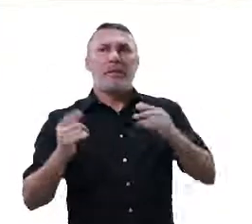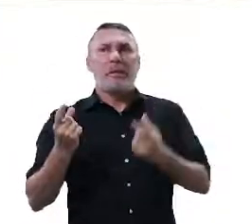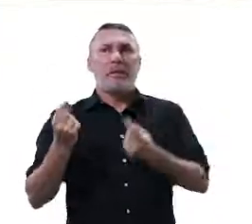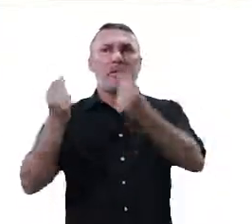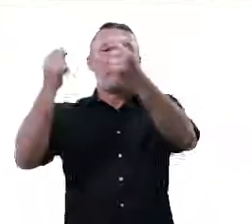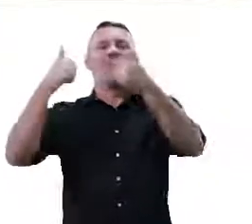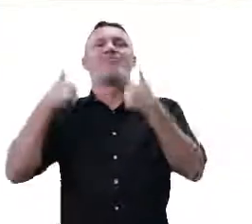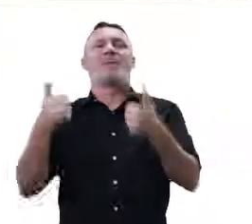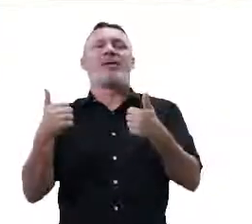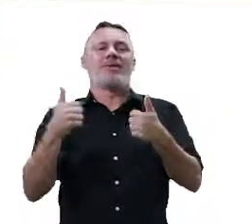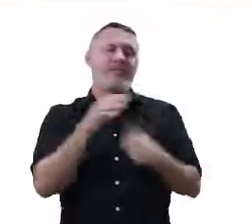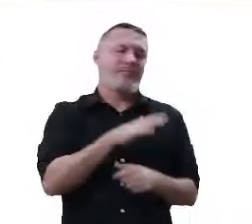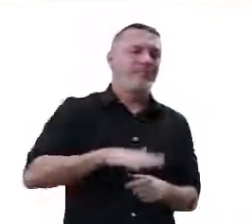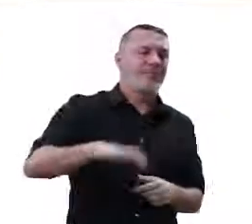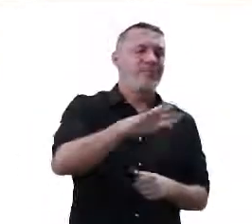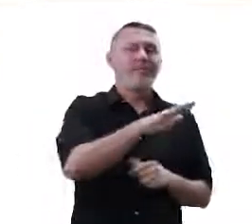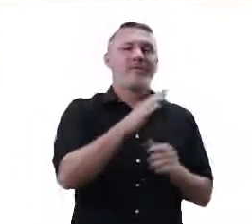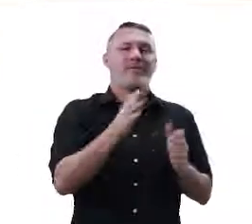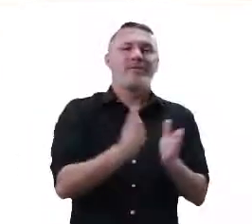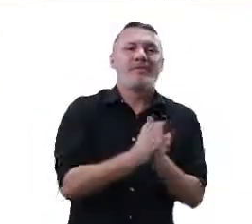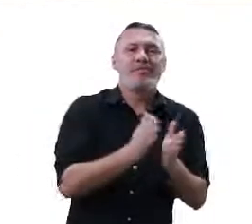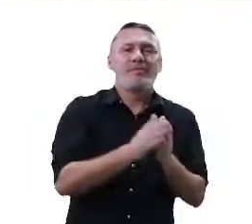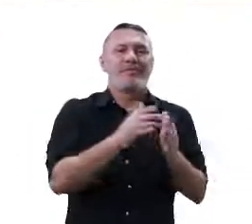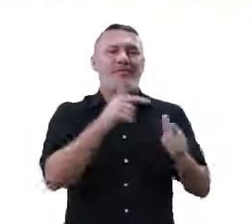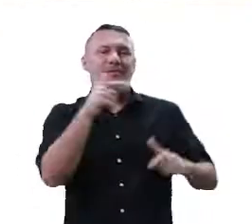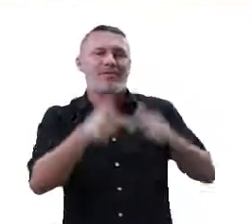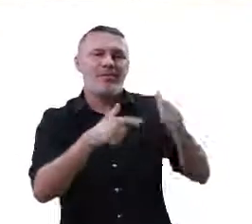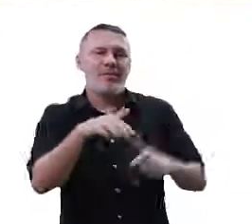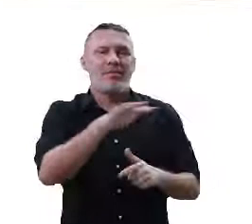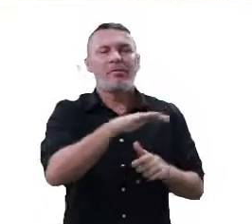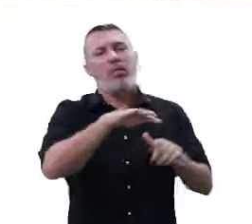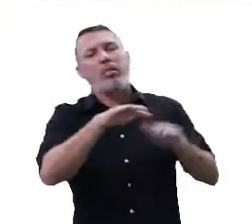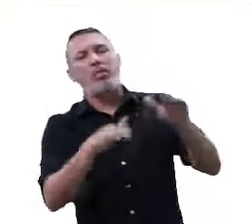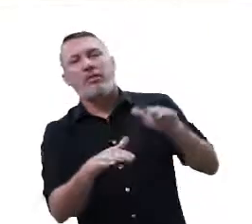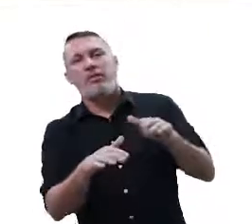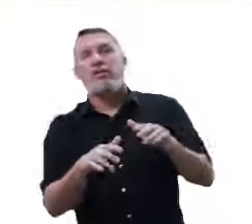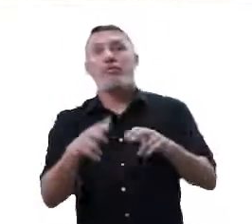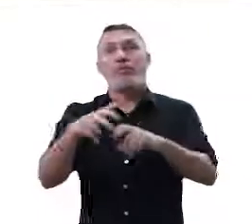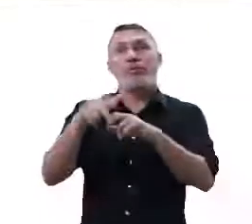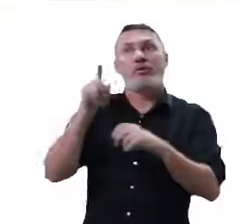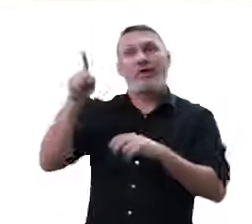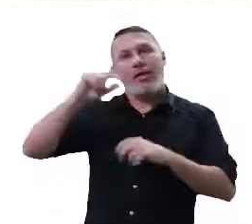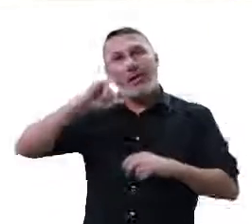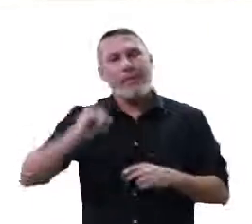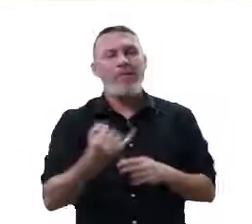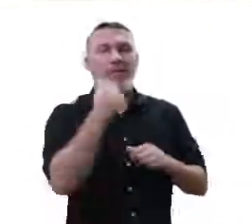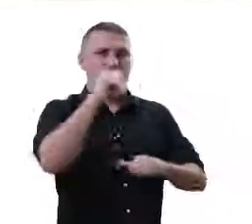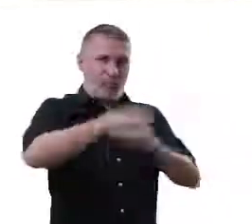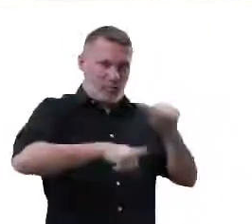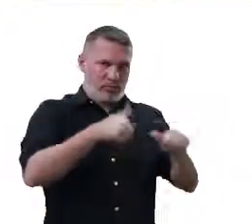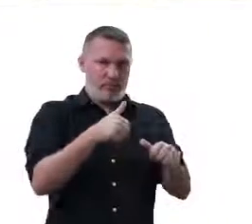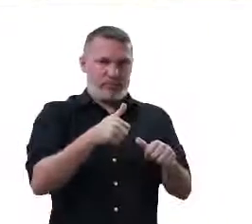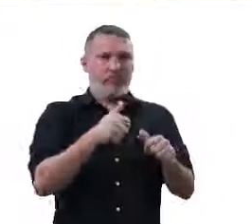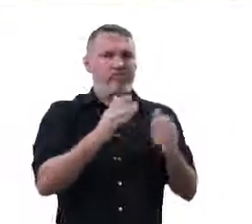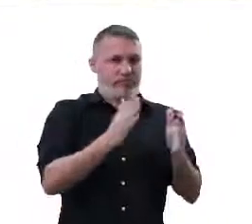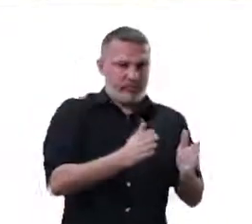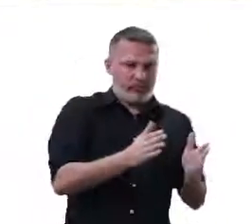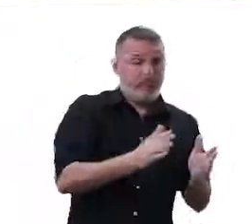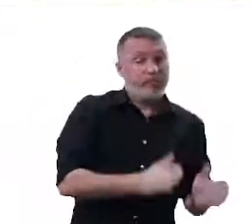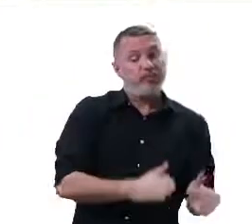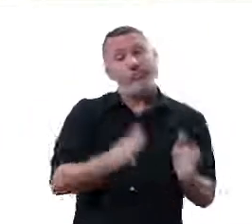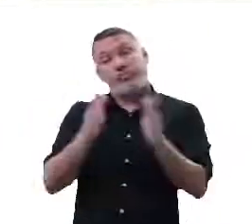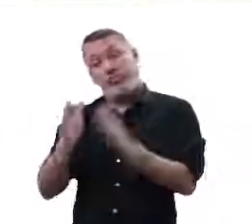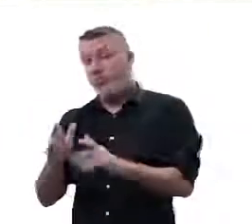de existência. E aí a burguesia se apiedaria dessa situação do proletariado e promoveria transformações.